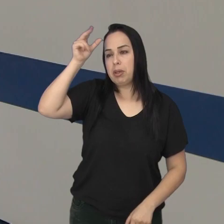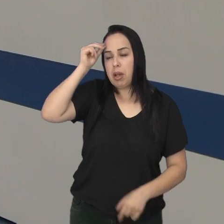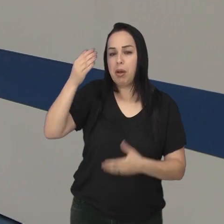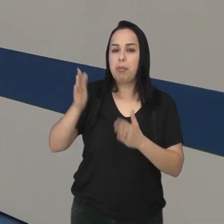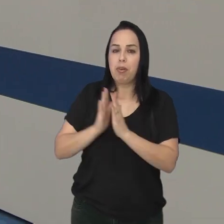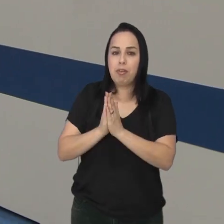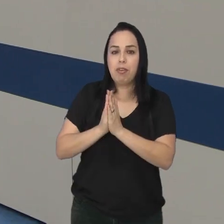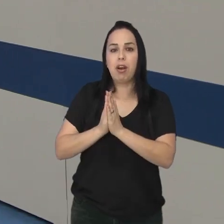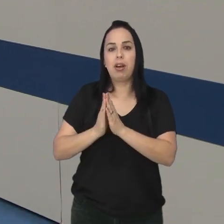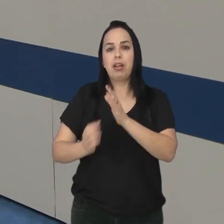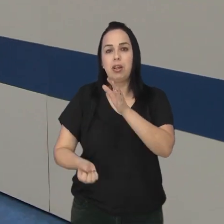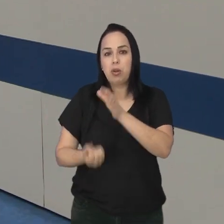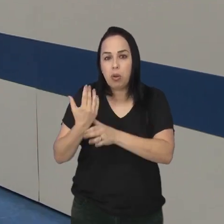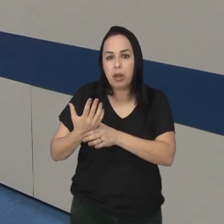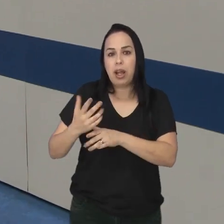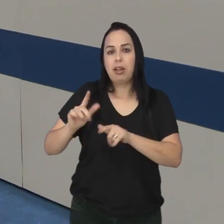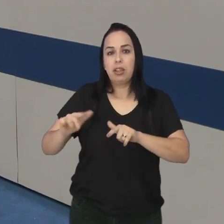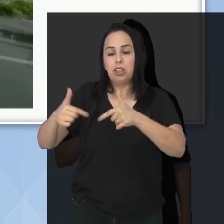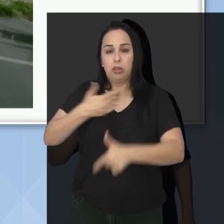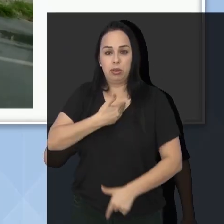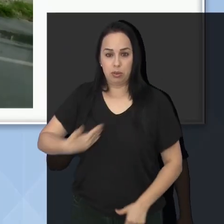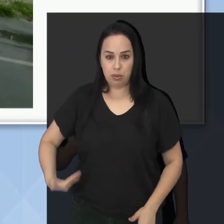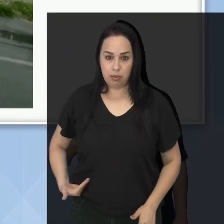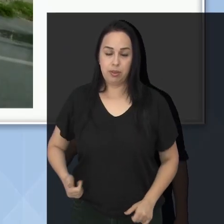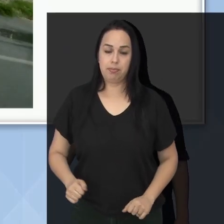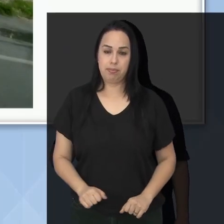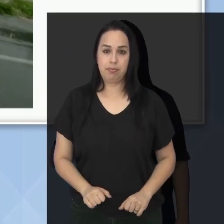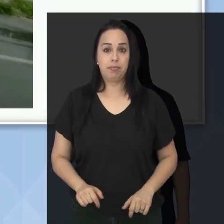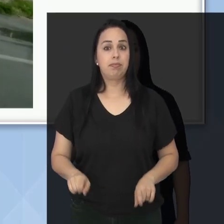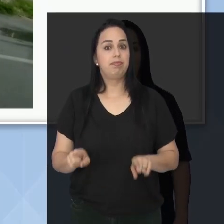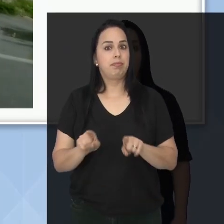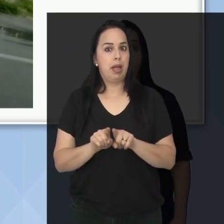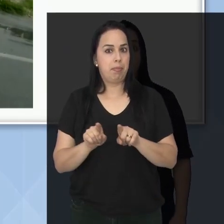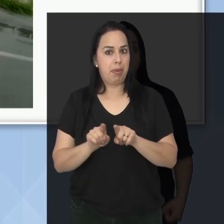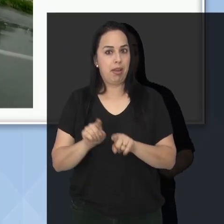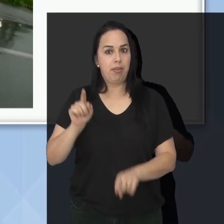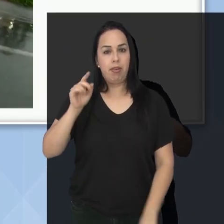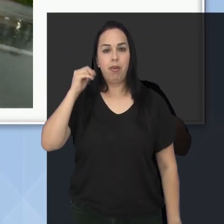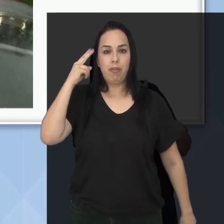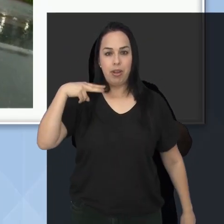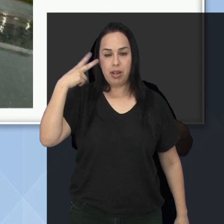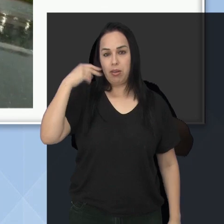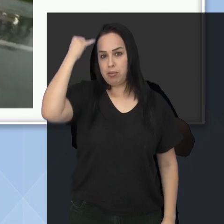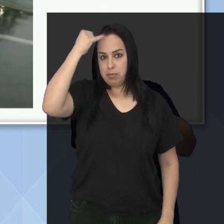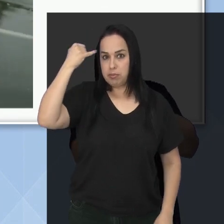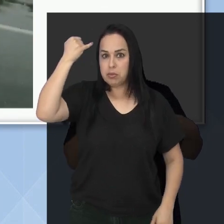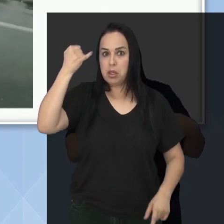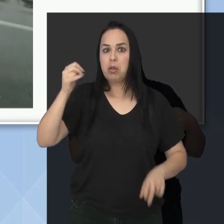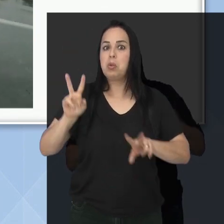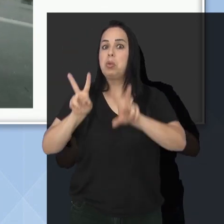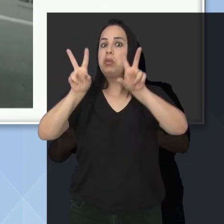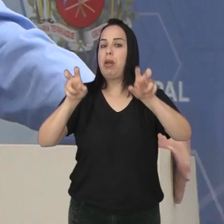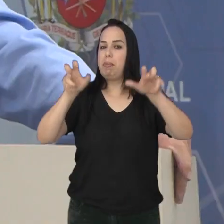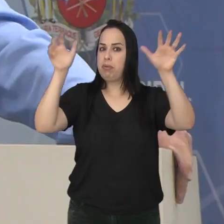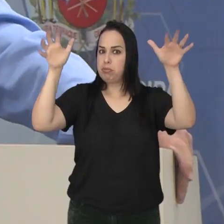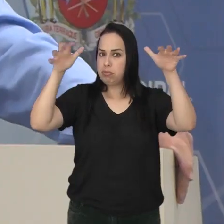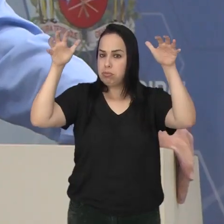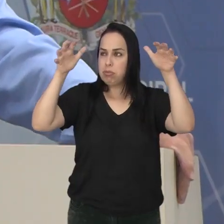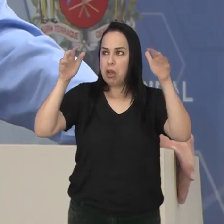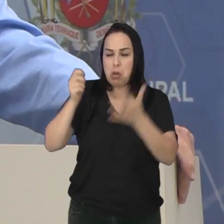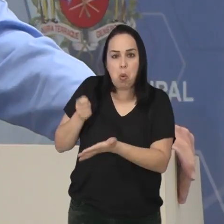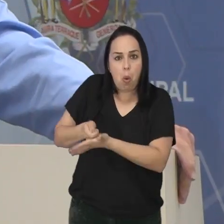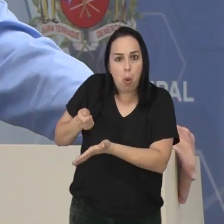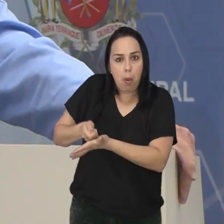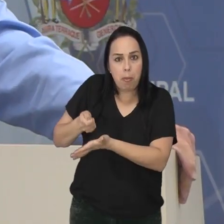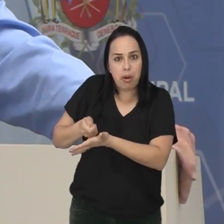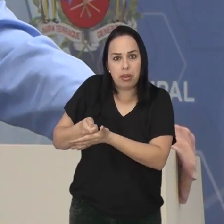políticas públicas de planejamento e prevenção. As chuvas também foram um assunto levantado pelo vereador Dr. José Cláudio. Ele cobrou